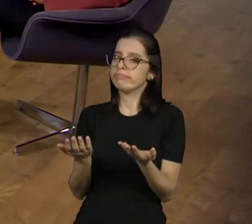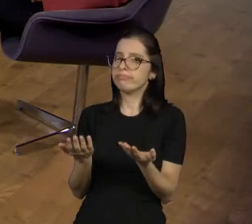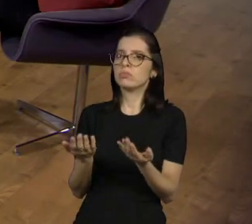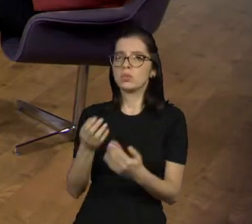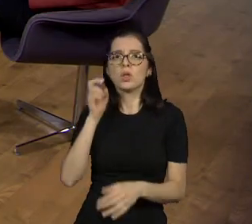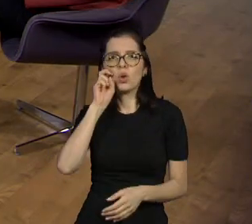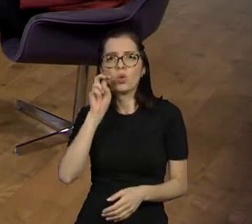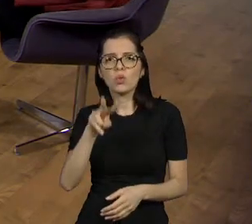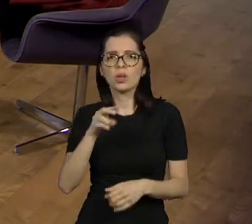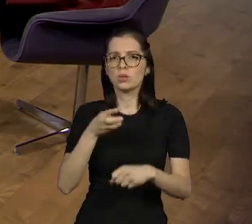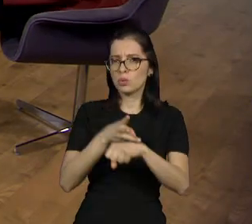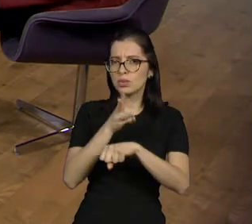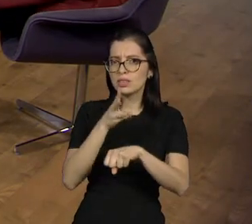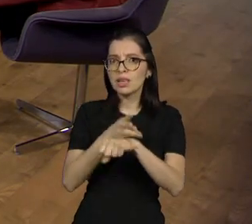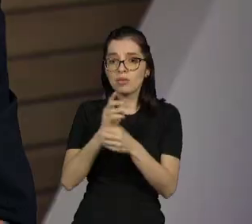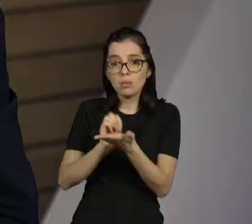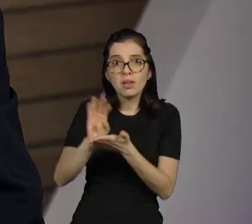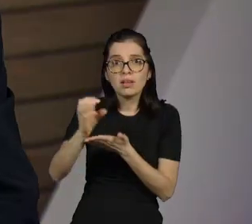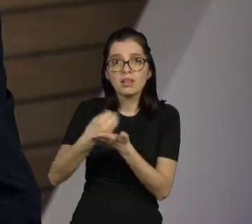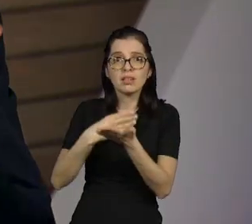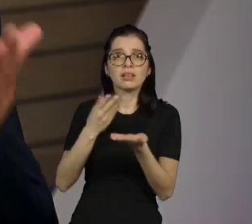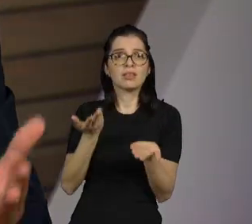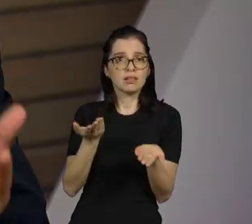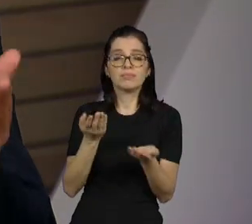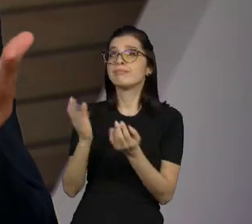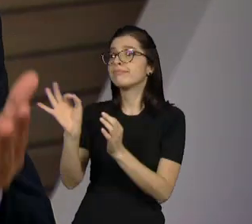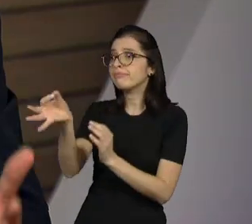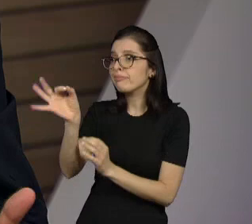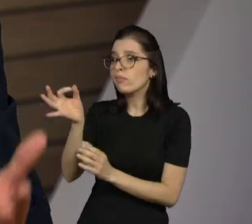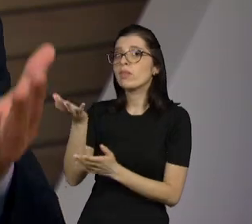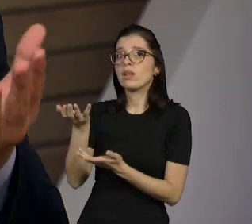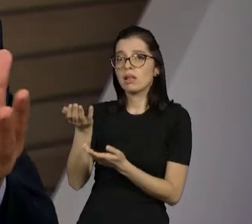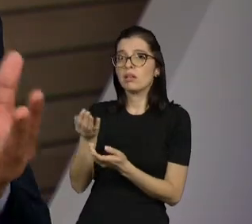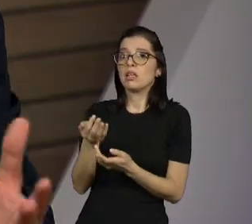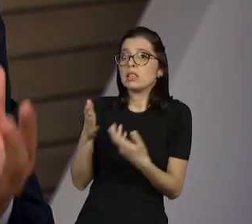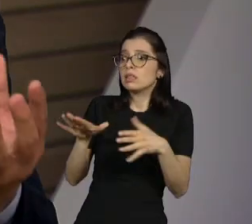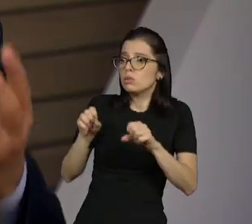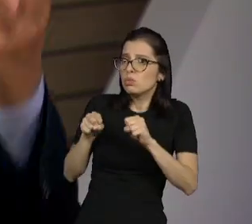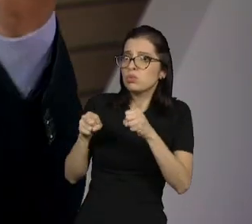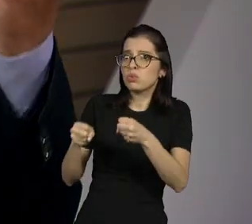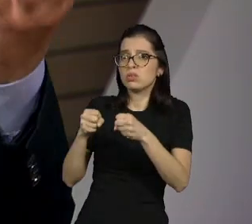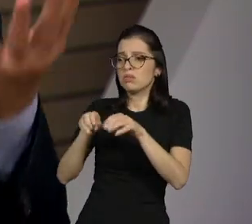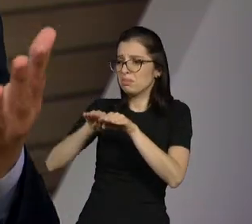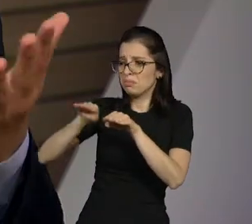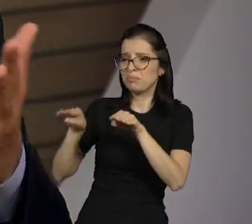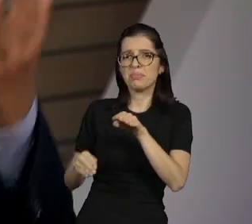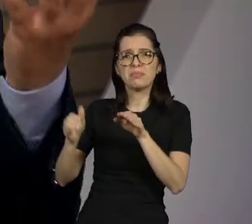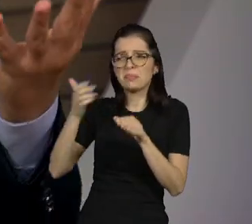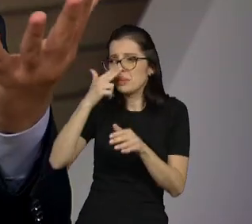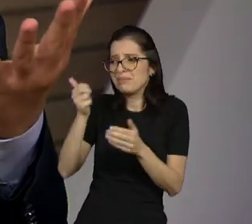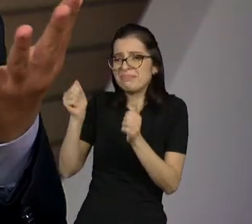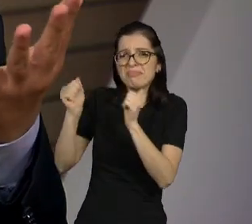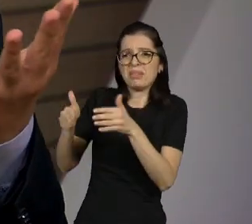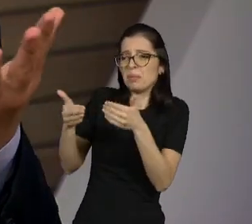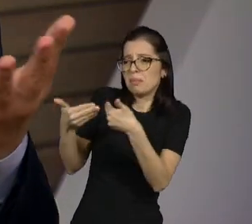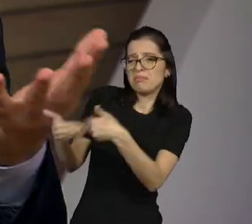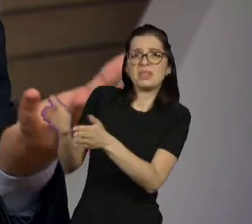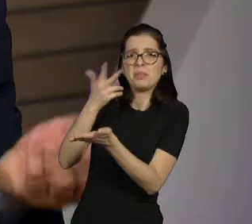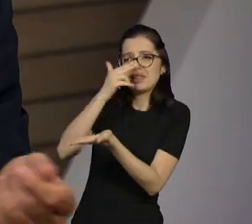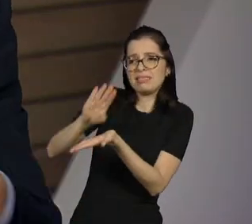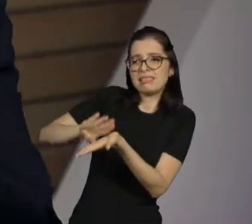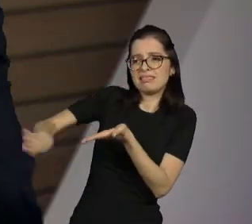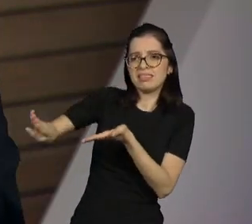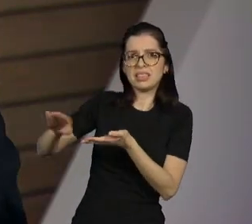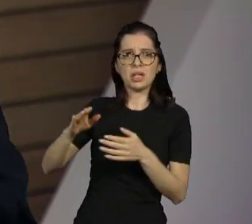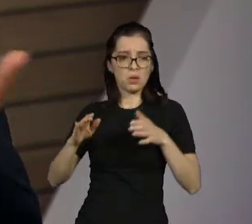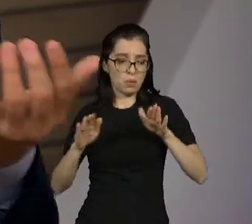WhatsApp. Exato. Aí o que acontece? O fosso, né, a desigualdade, a distância entre um aluno que tem uma condição de ter internet em